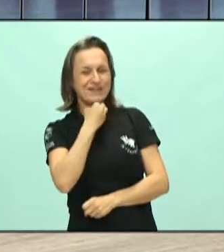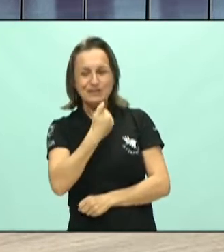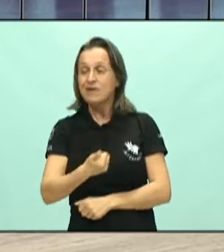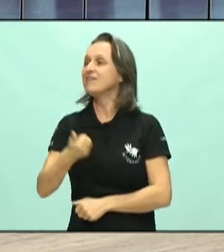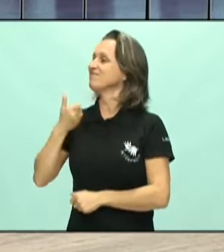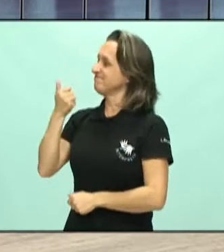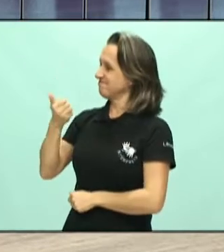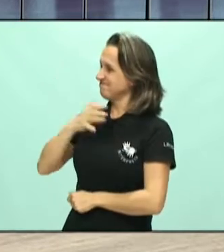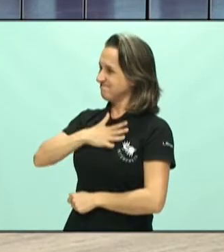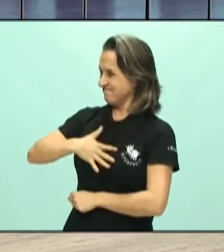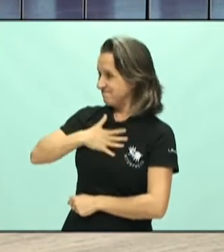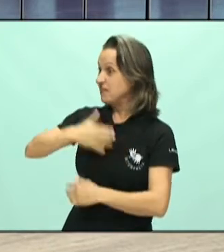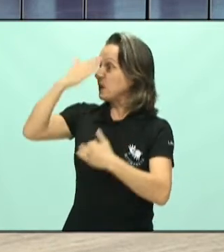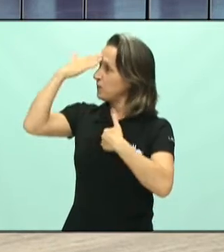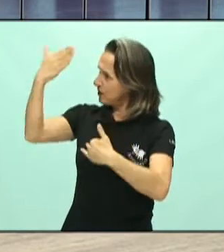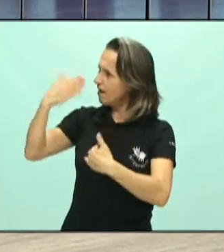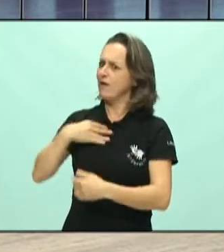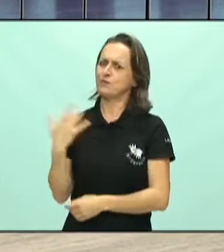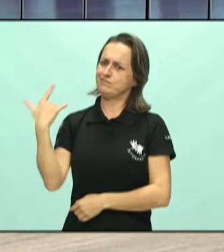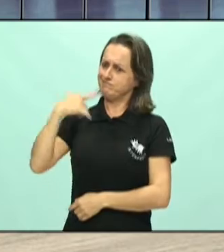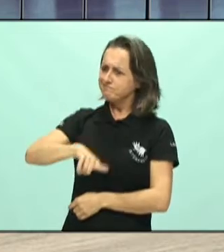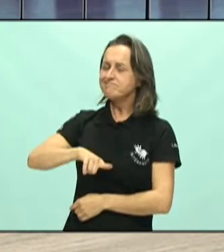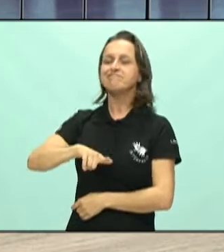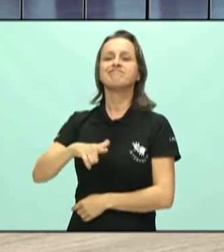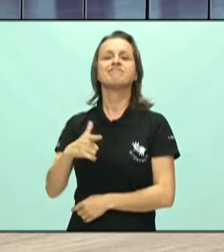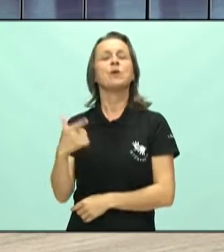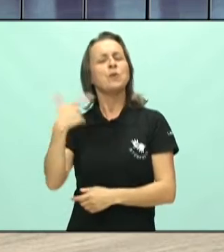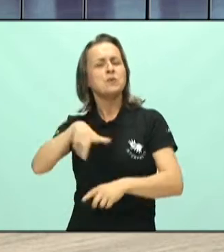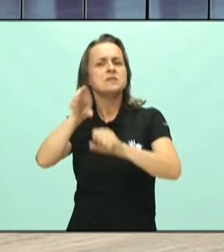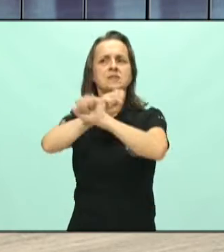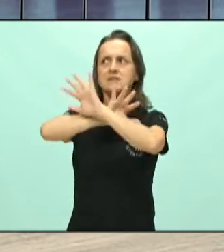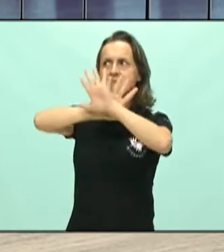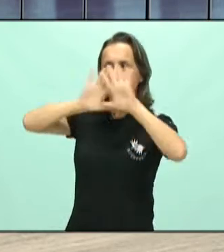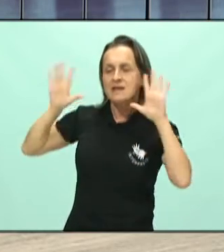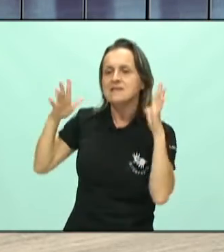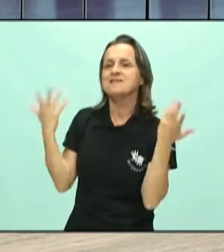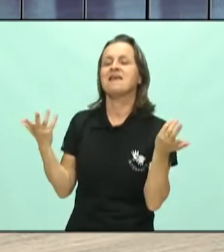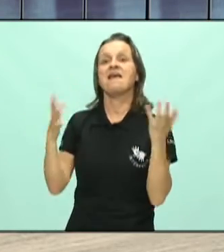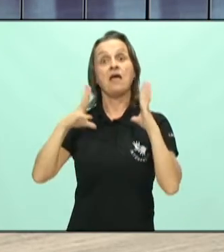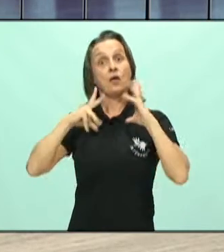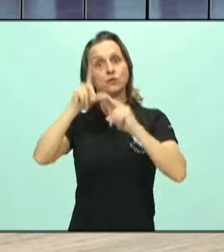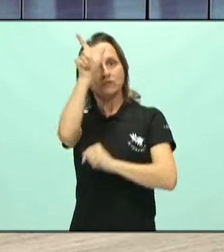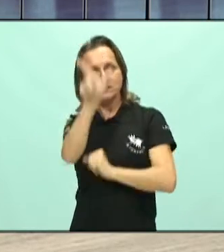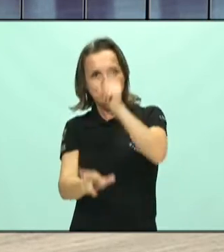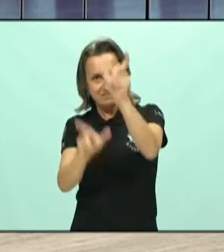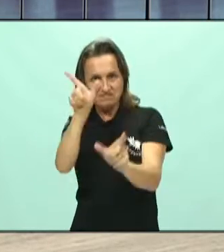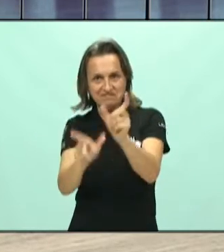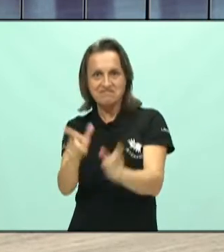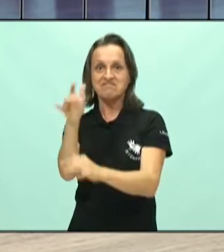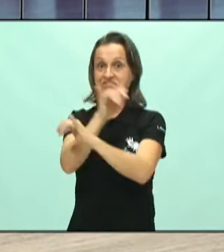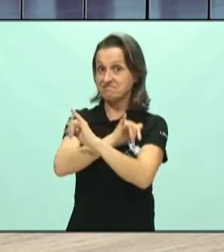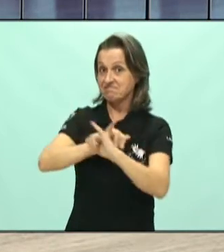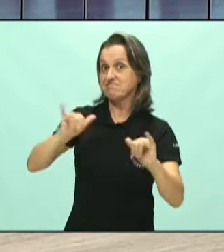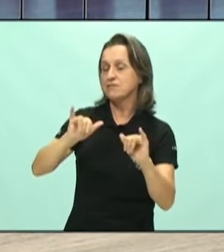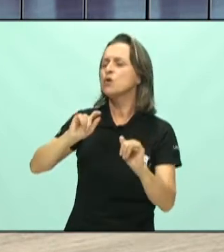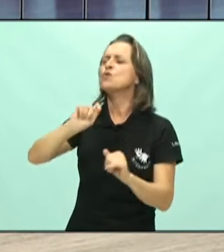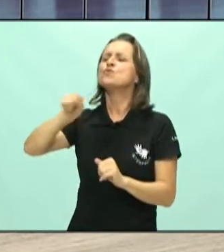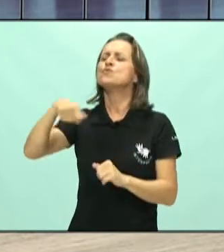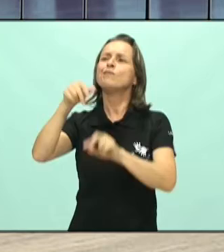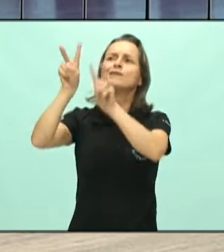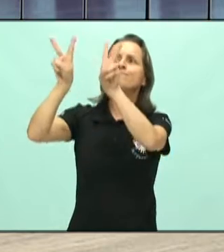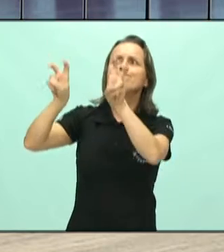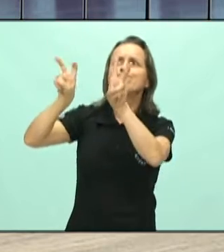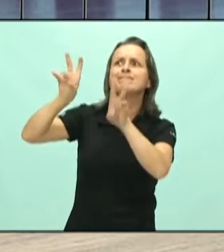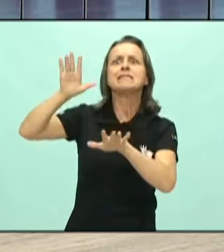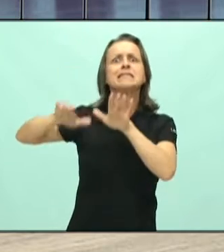Obrigado pela essa possibilidade de poder trazer um pouco de esclarecimento, ao público que nos assiste sobre esse assunto que é tão controverso,